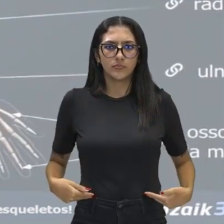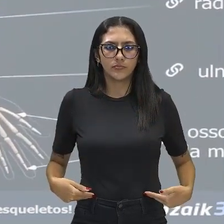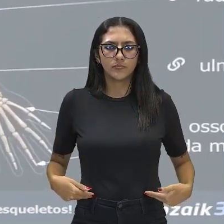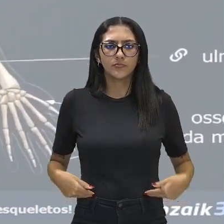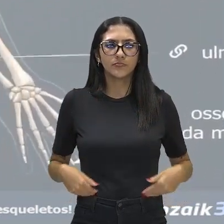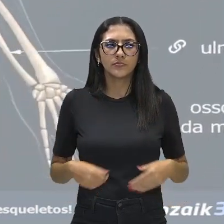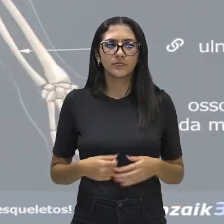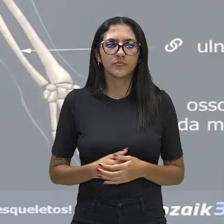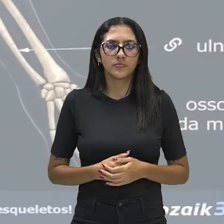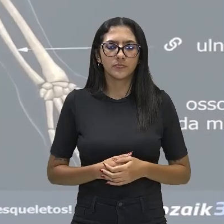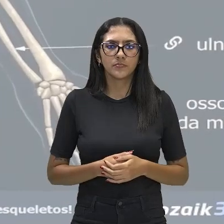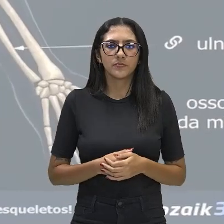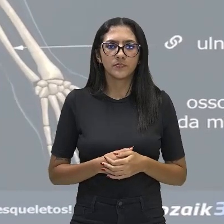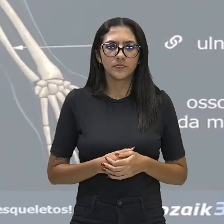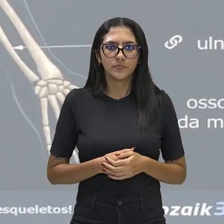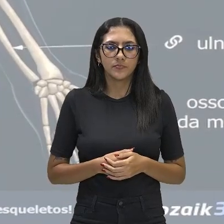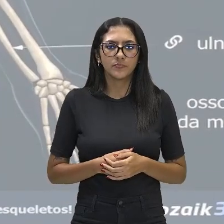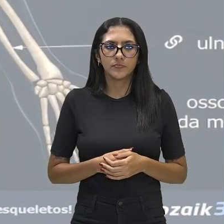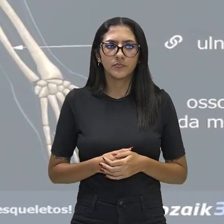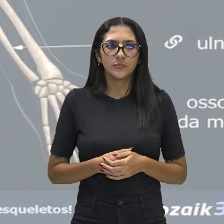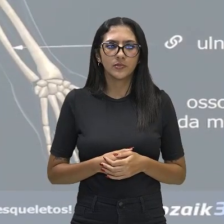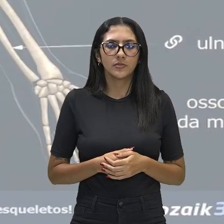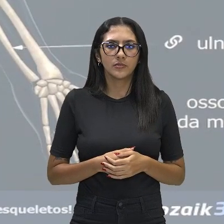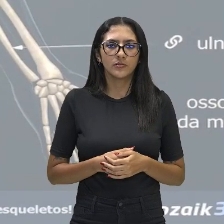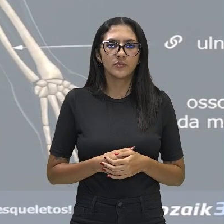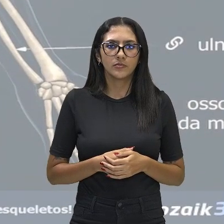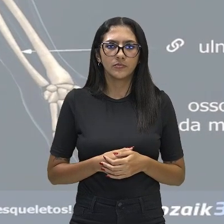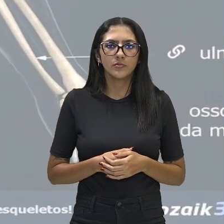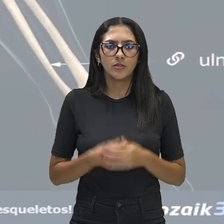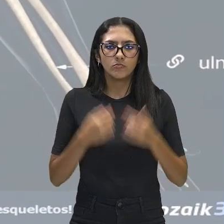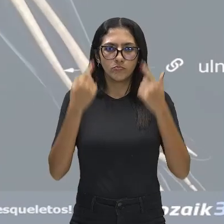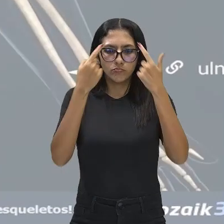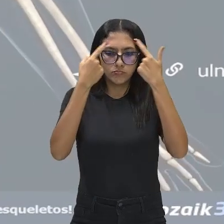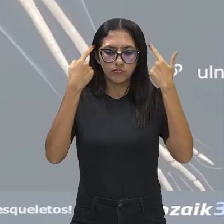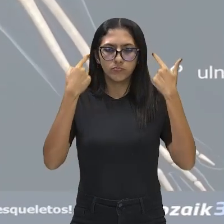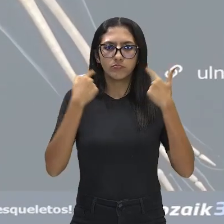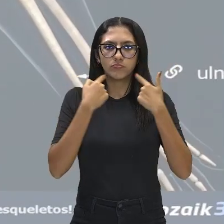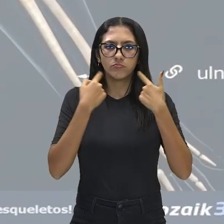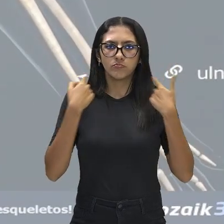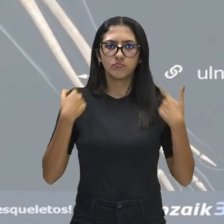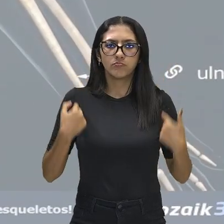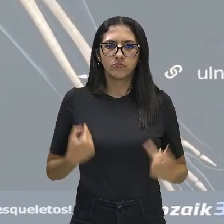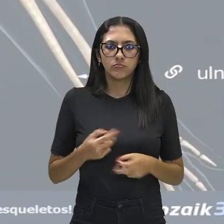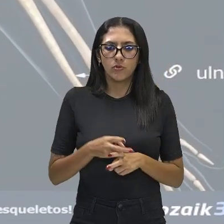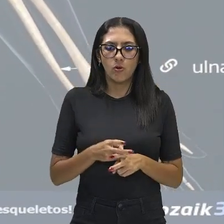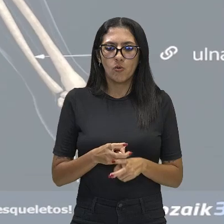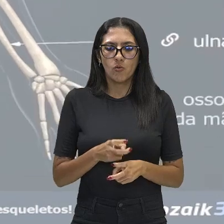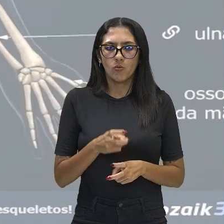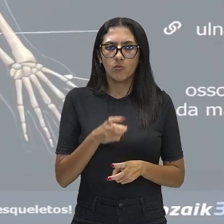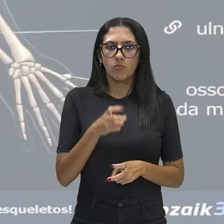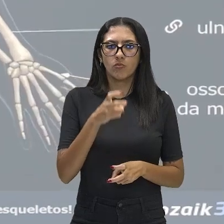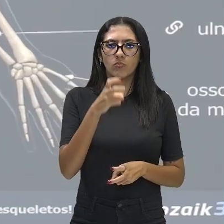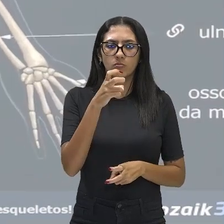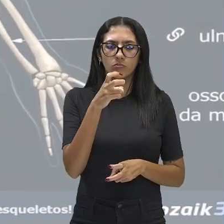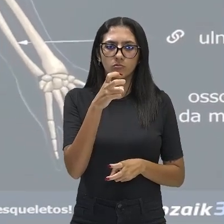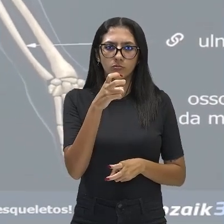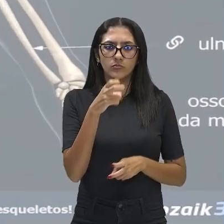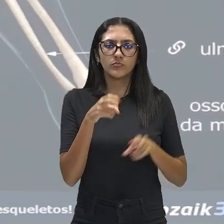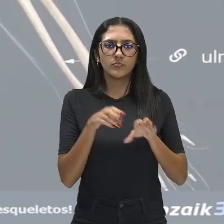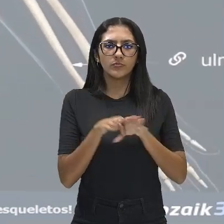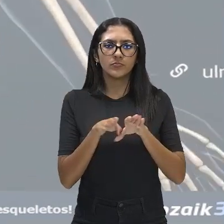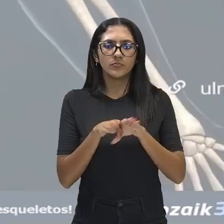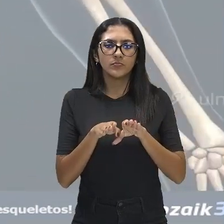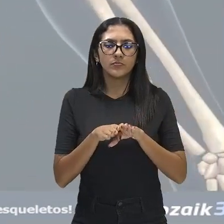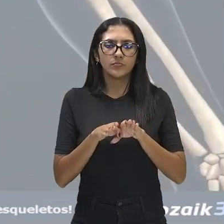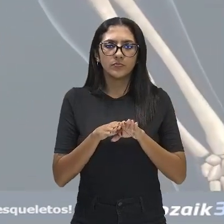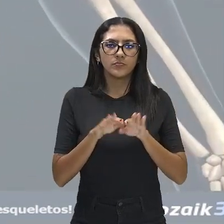cabeça, a nossa caixa torácica, coluna vertebral, finalizando no